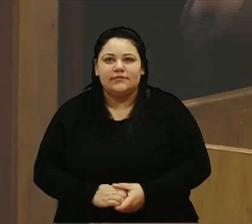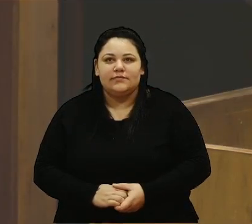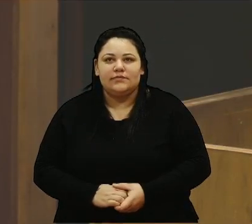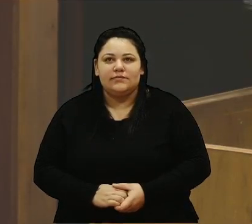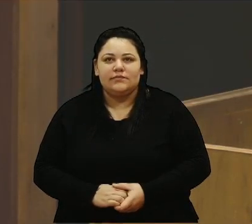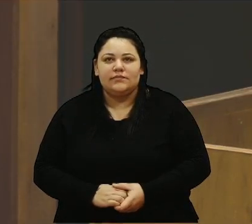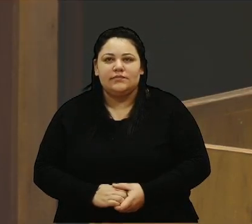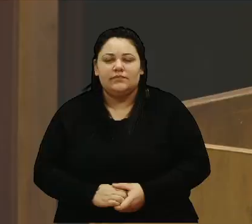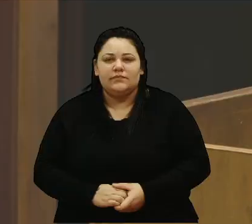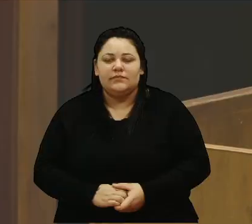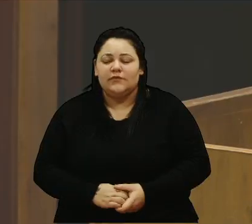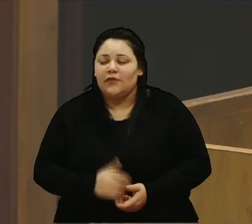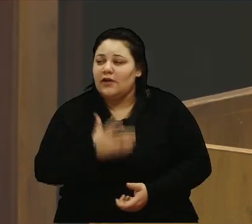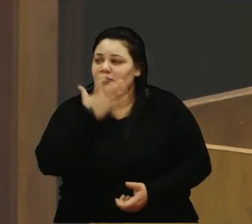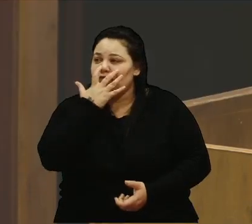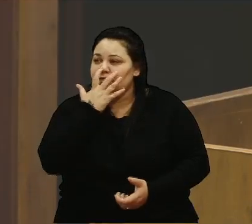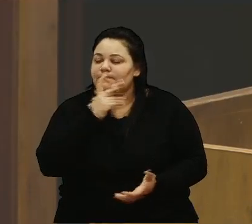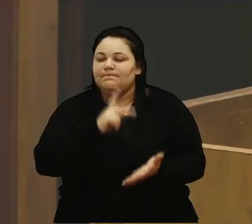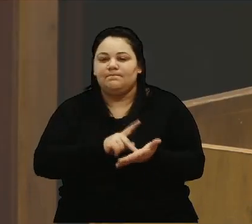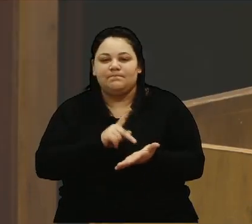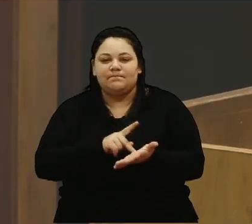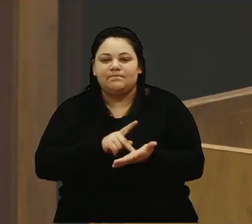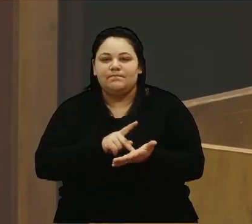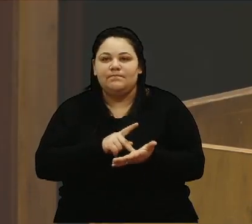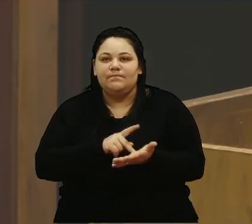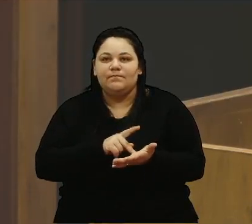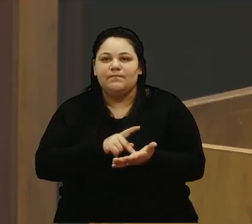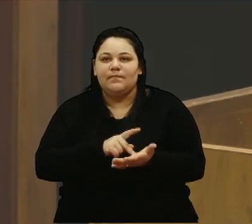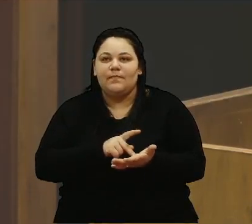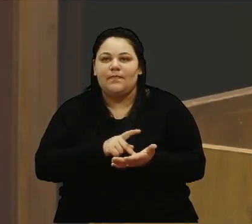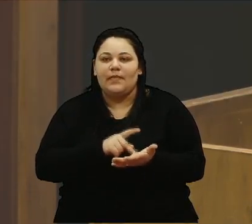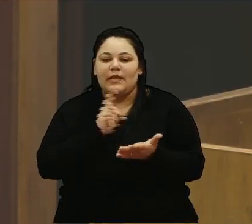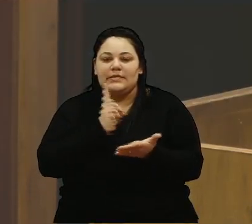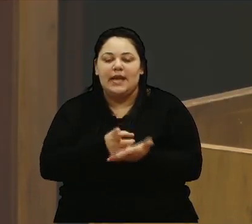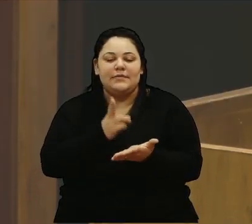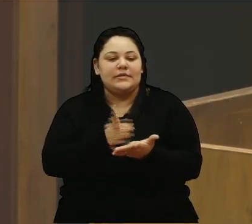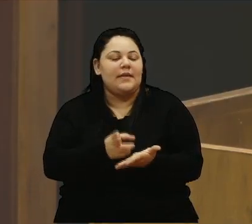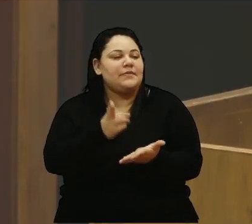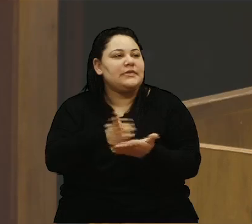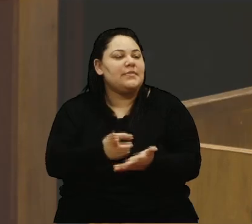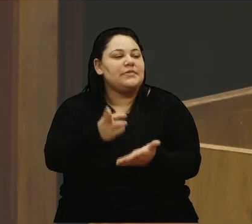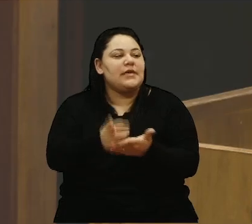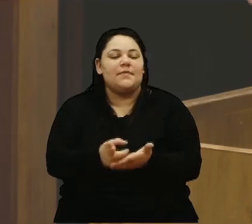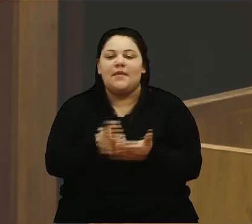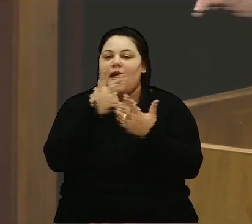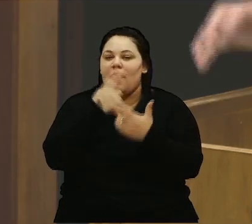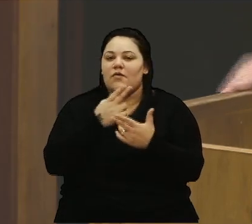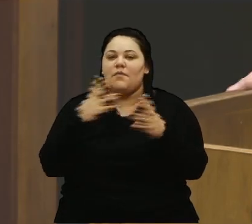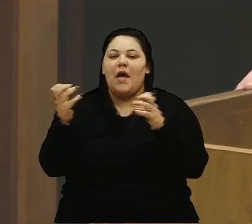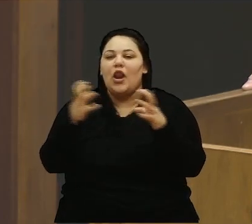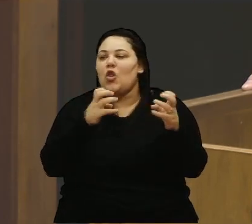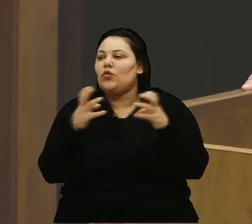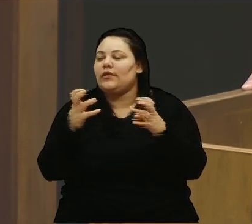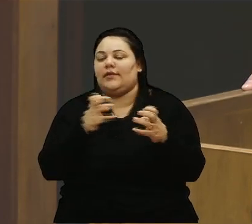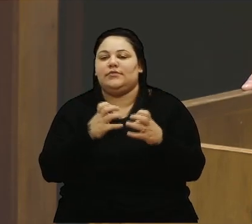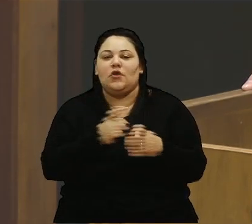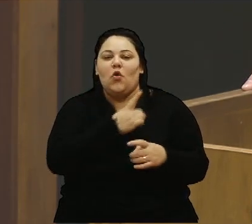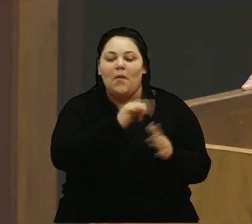É impressionante. É toda hora o nós contra eles, como se uma luta anulasse a outra luta.